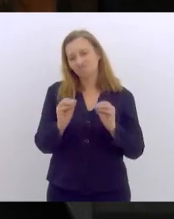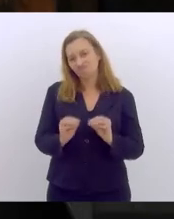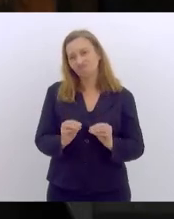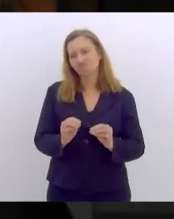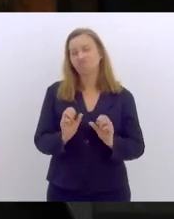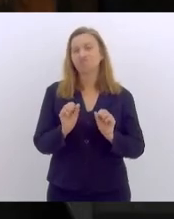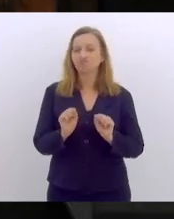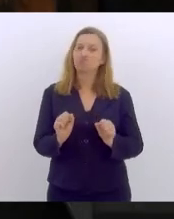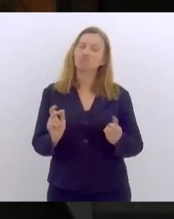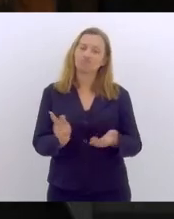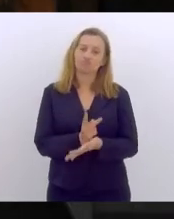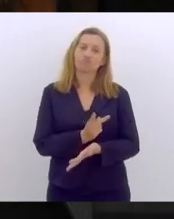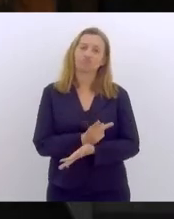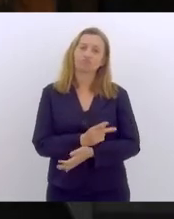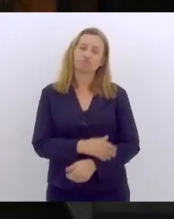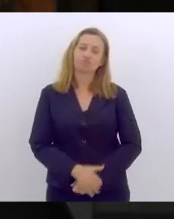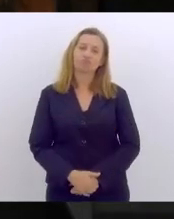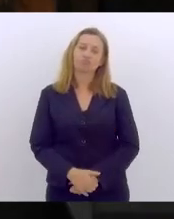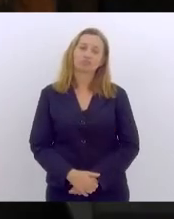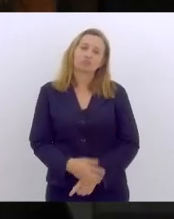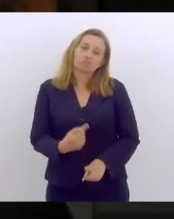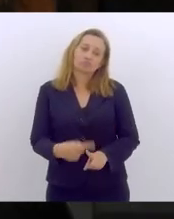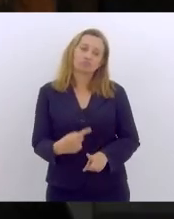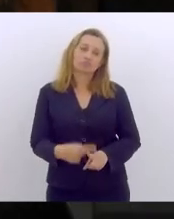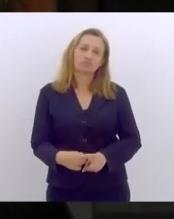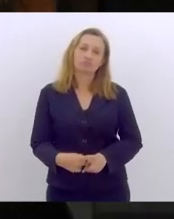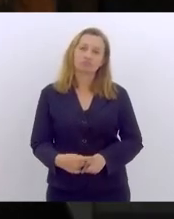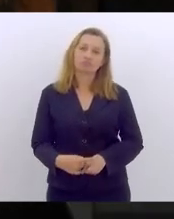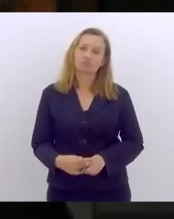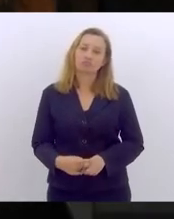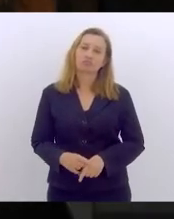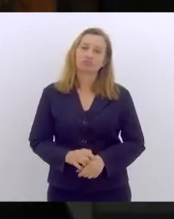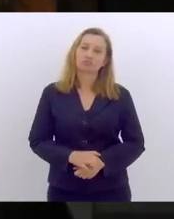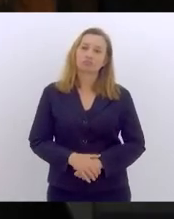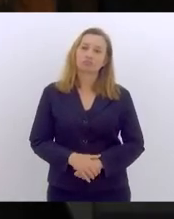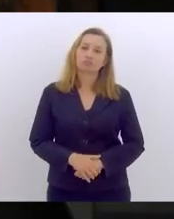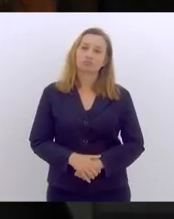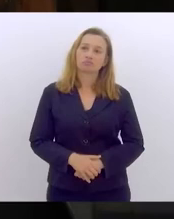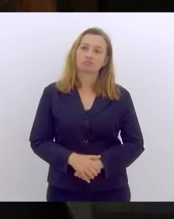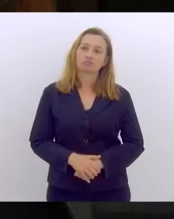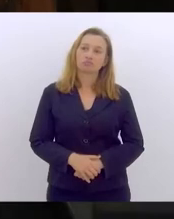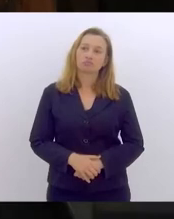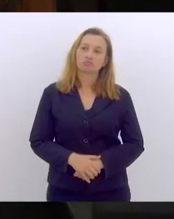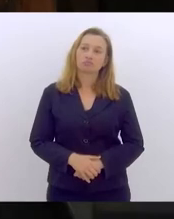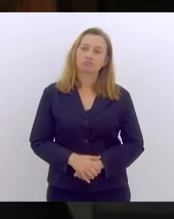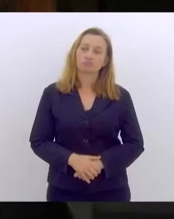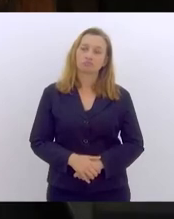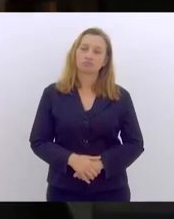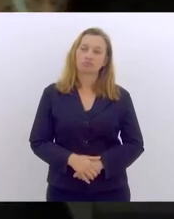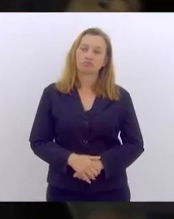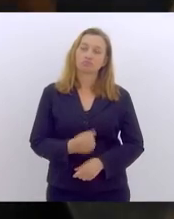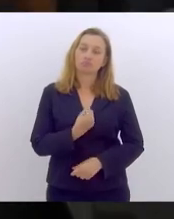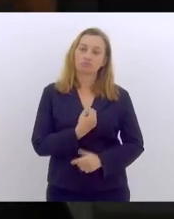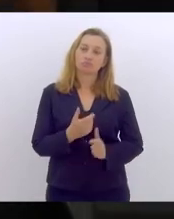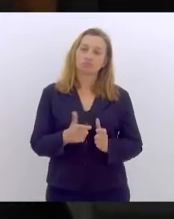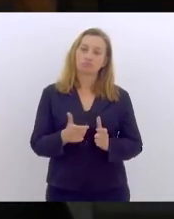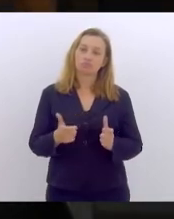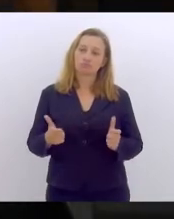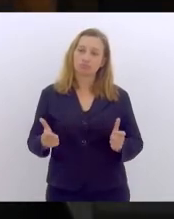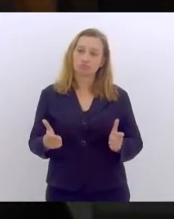a acontecer, porque é muito alto a taxa, muito alta a taxa